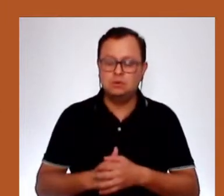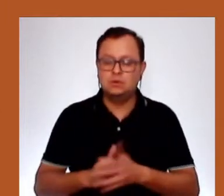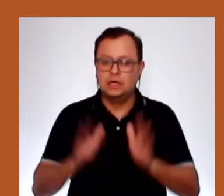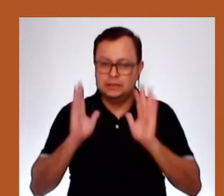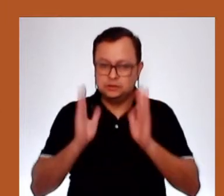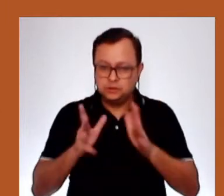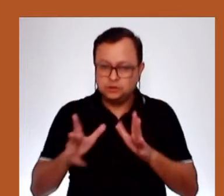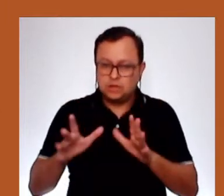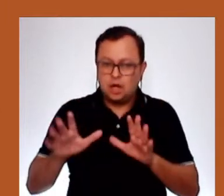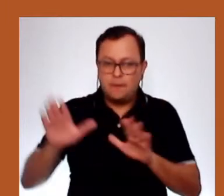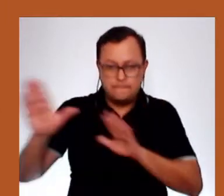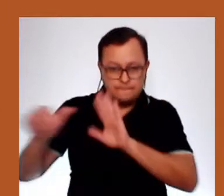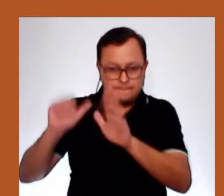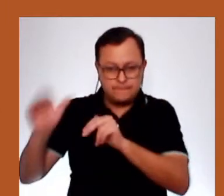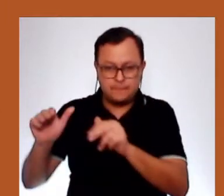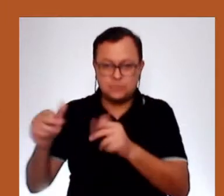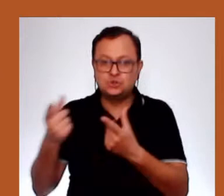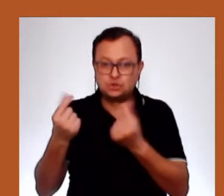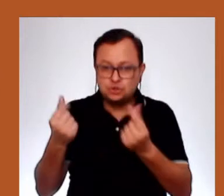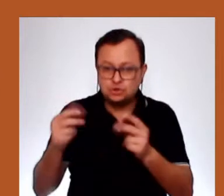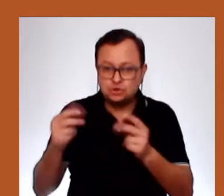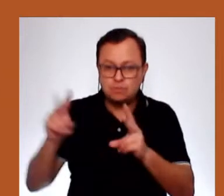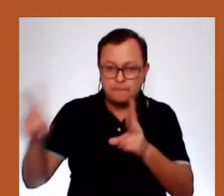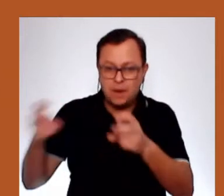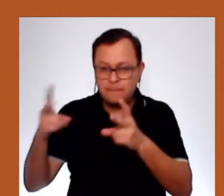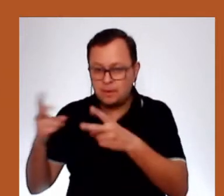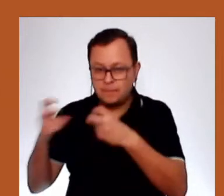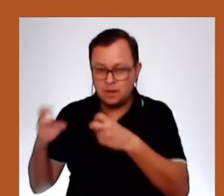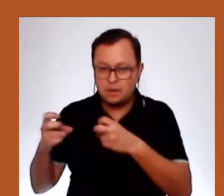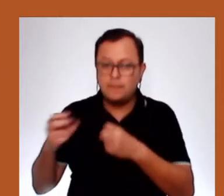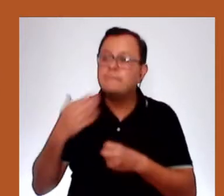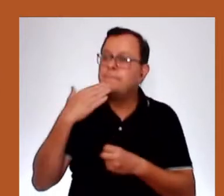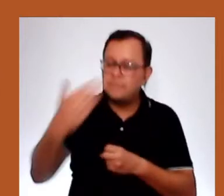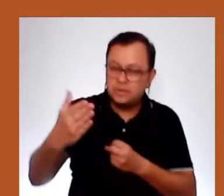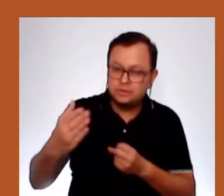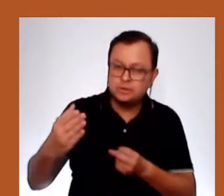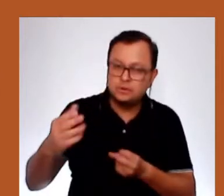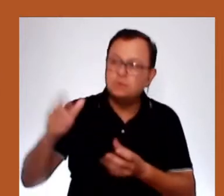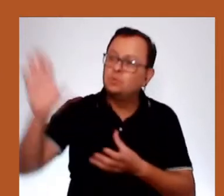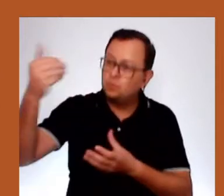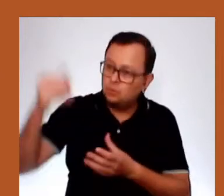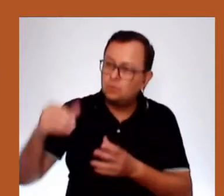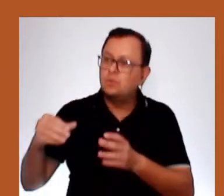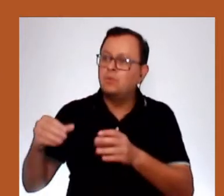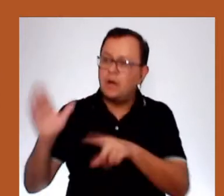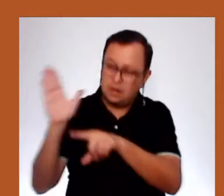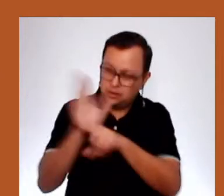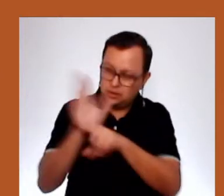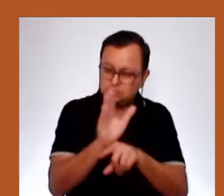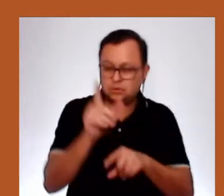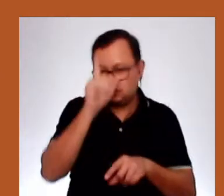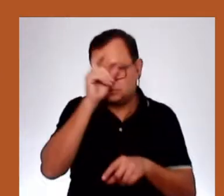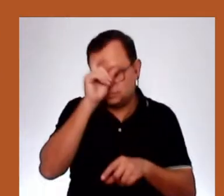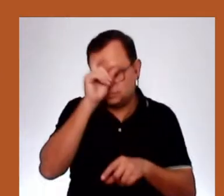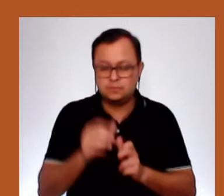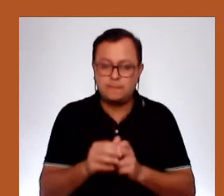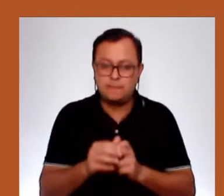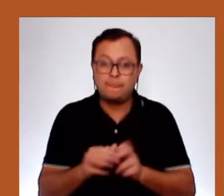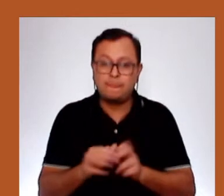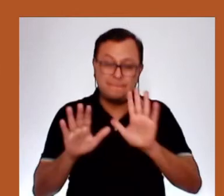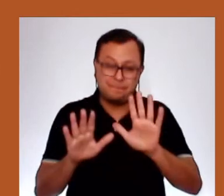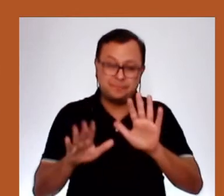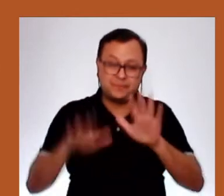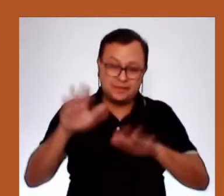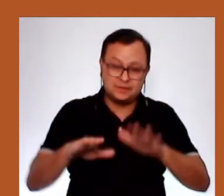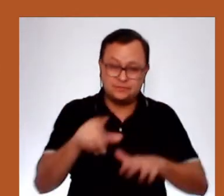de recursos de grupos de investimento, né? Então, aquele hospital que você está indo, na verdade,